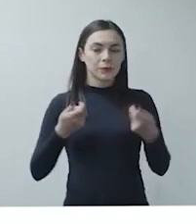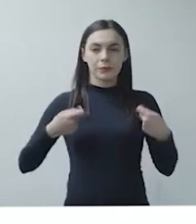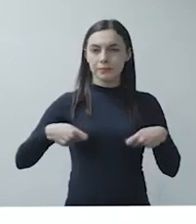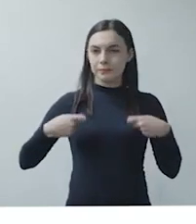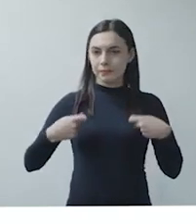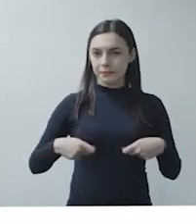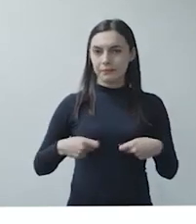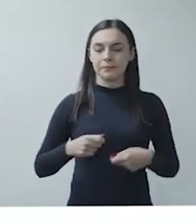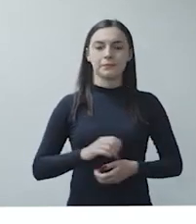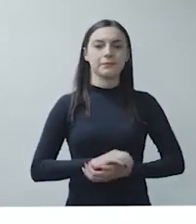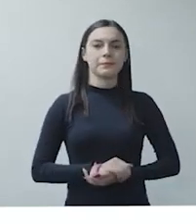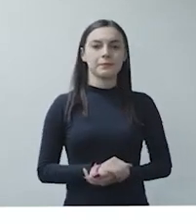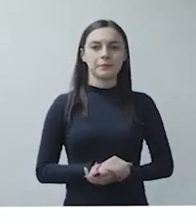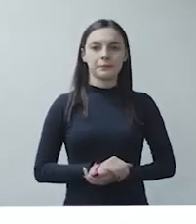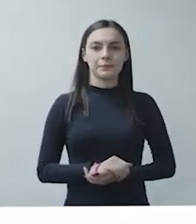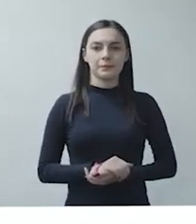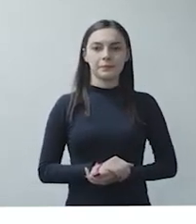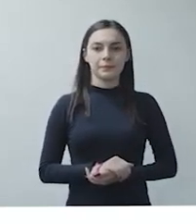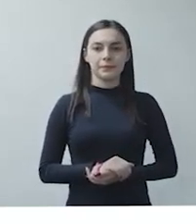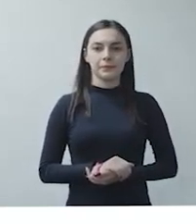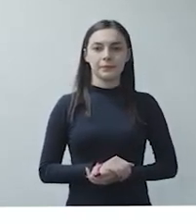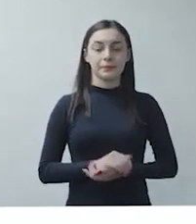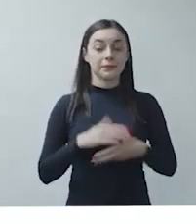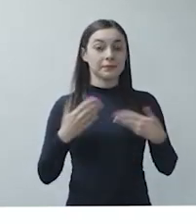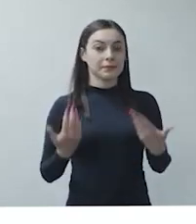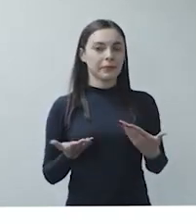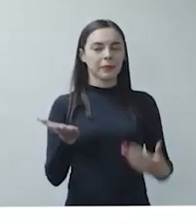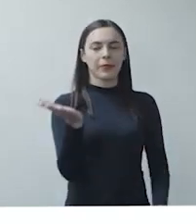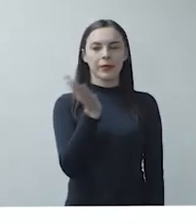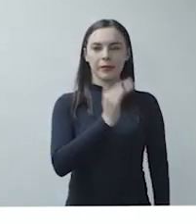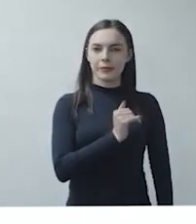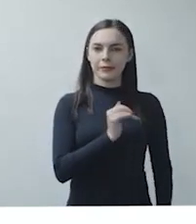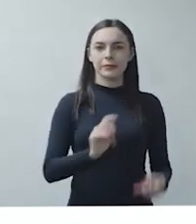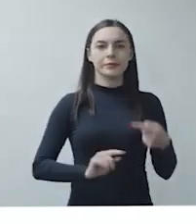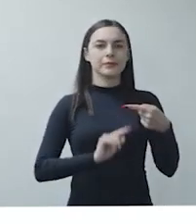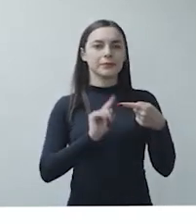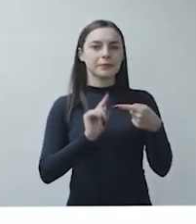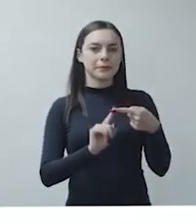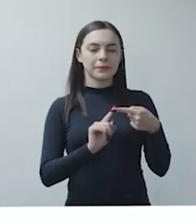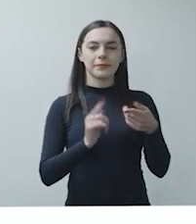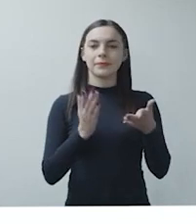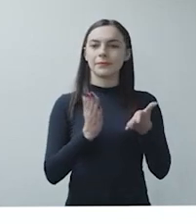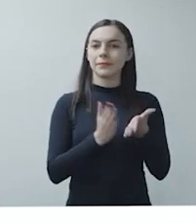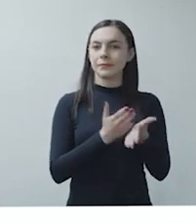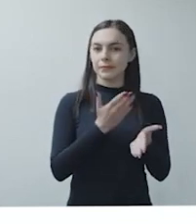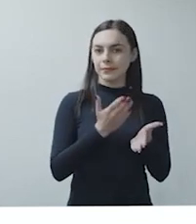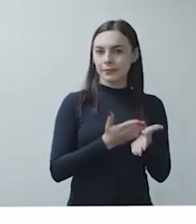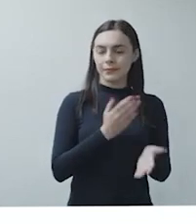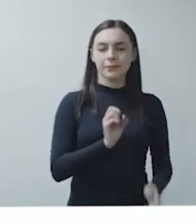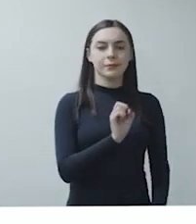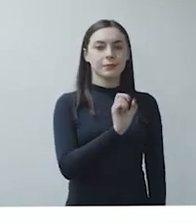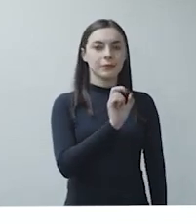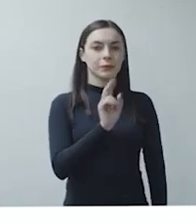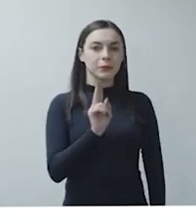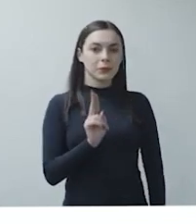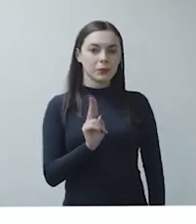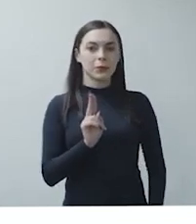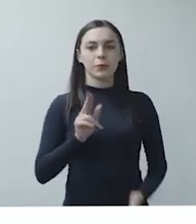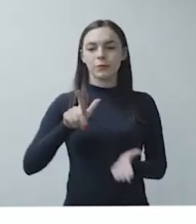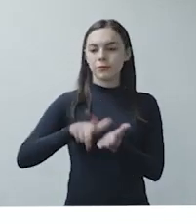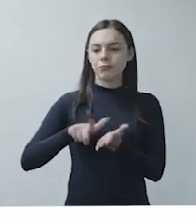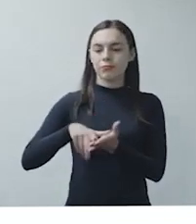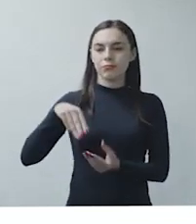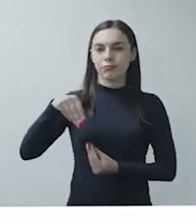para a nossa aula de hoje. Então, vamos lá. Precisaremos então do caderno ou de uma folha para